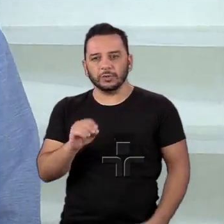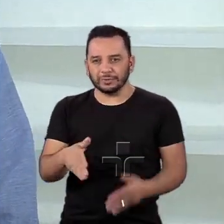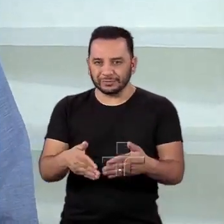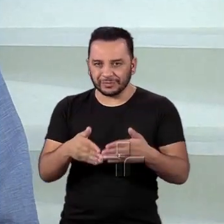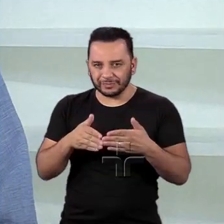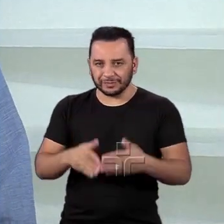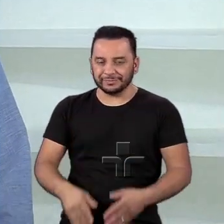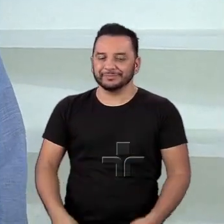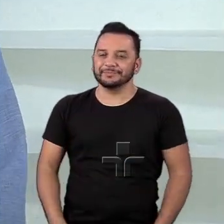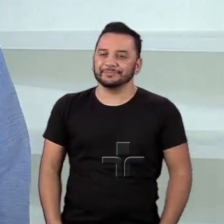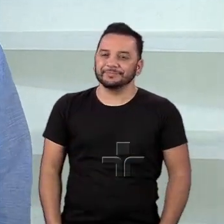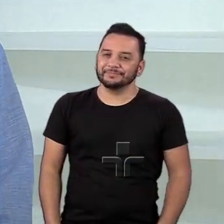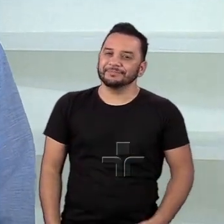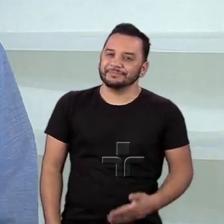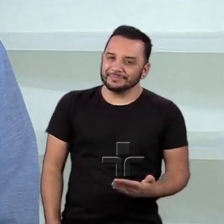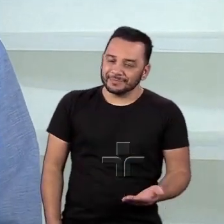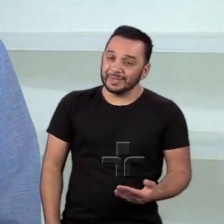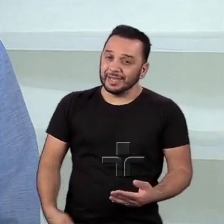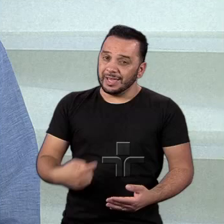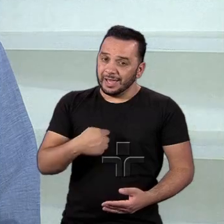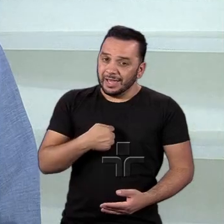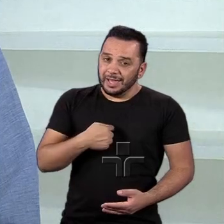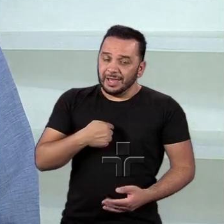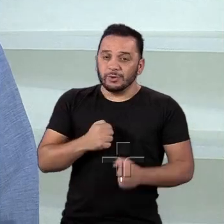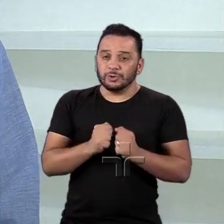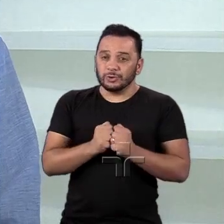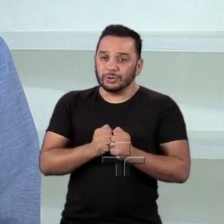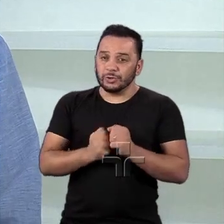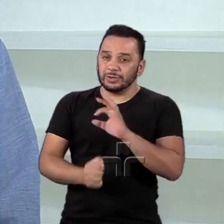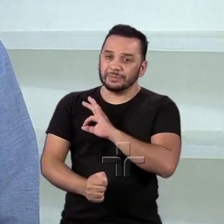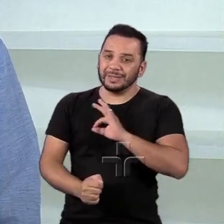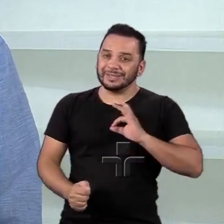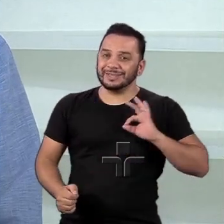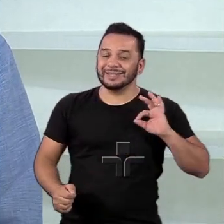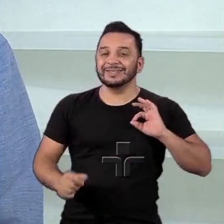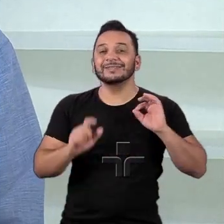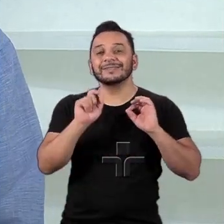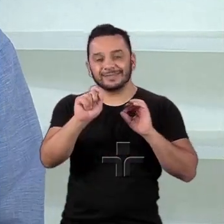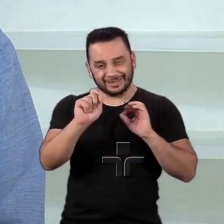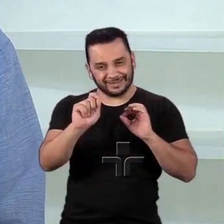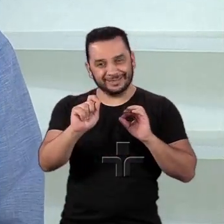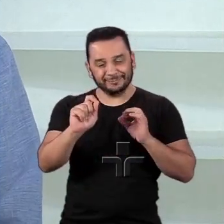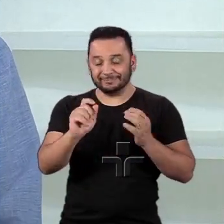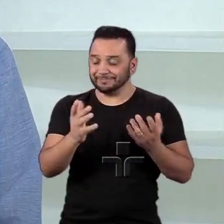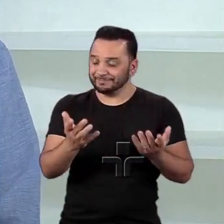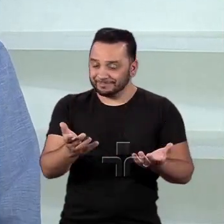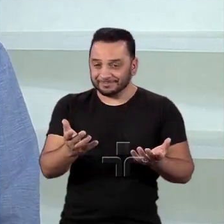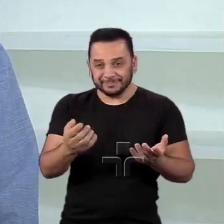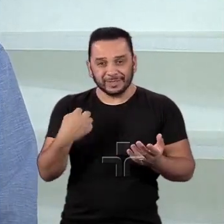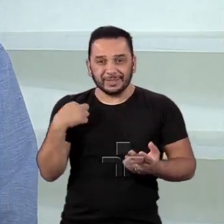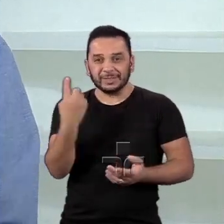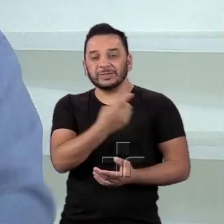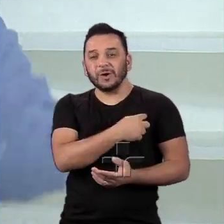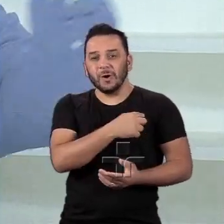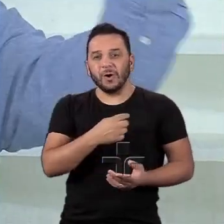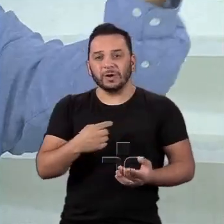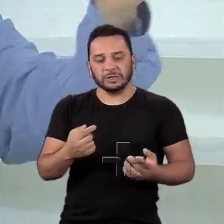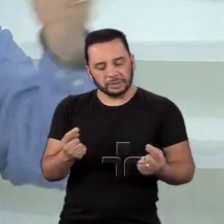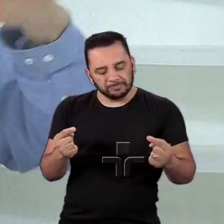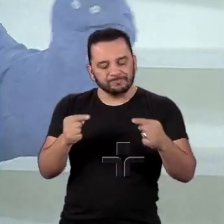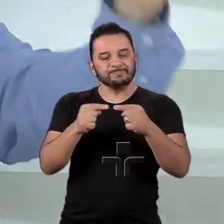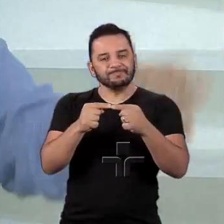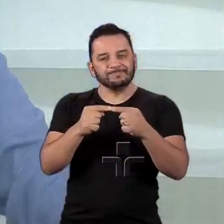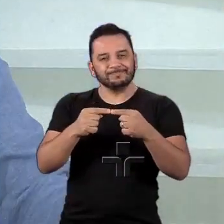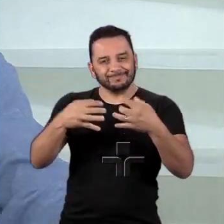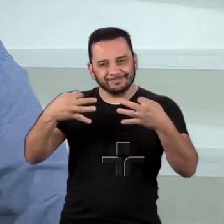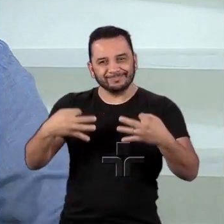Bem, eu e a Marina temos uma vantagem de ter uma identidade programática muito grande. É claro, em